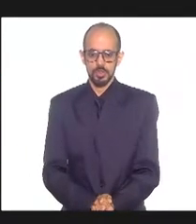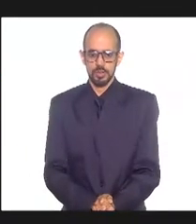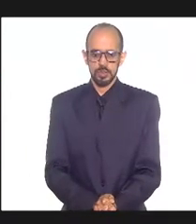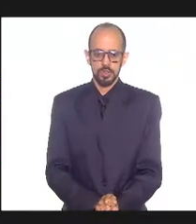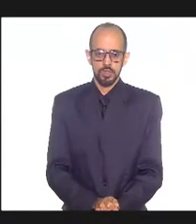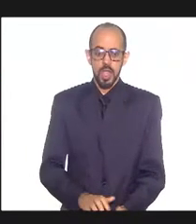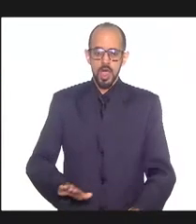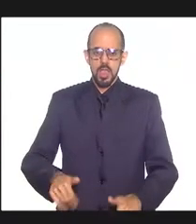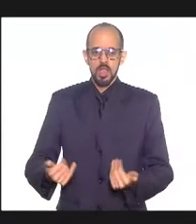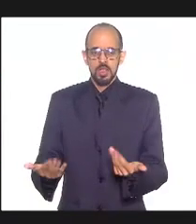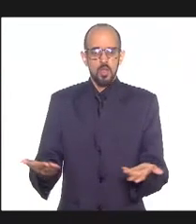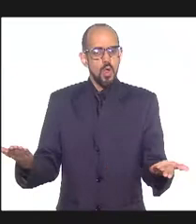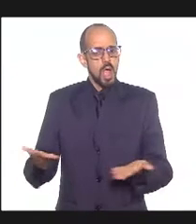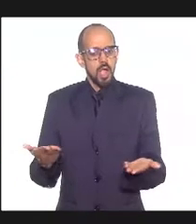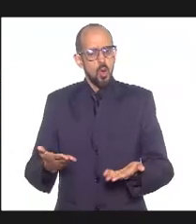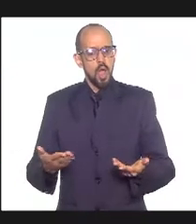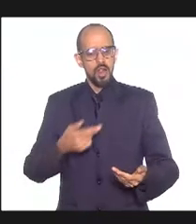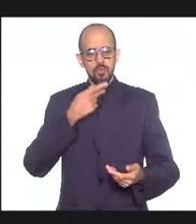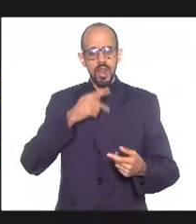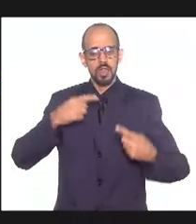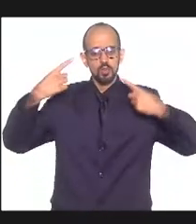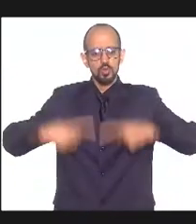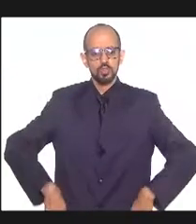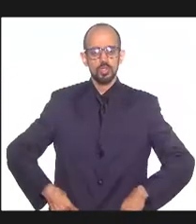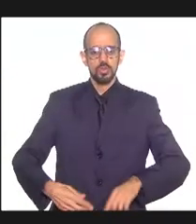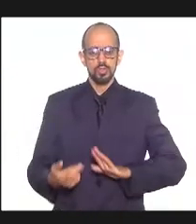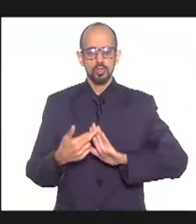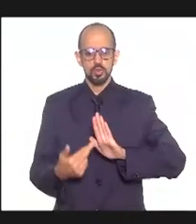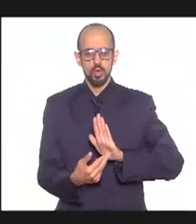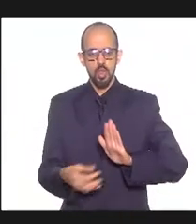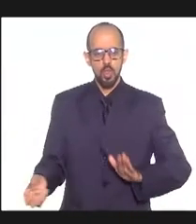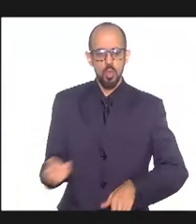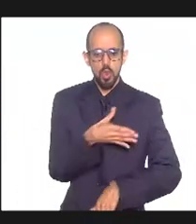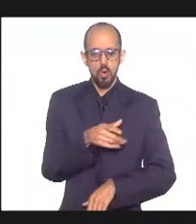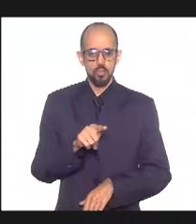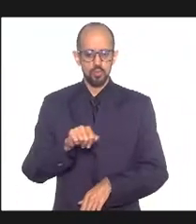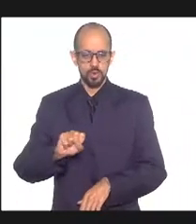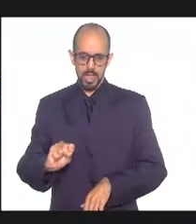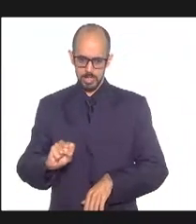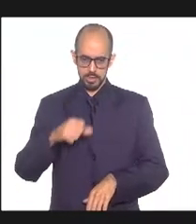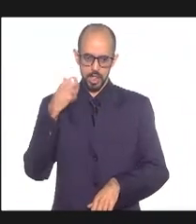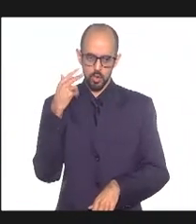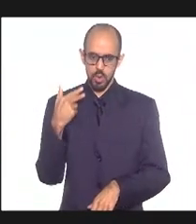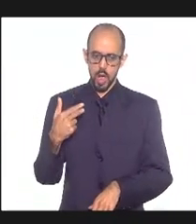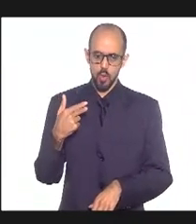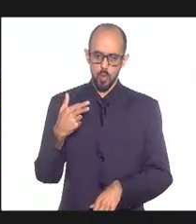Bem, vamos agora falar dos desafios do marco regulatório do gás natural, que é a lei